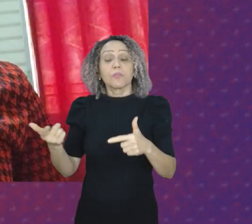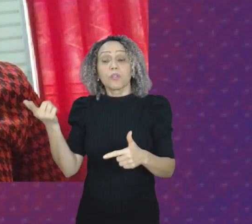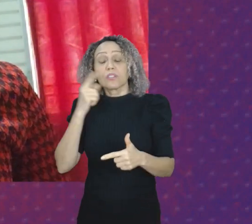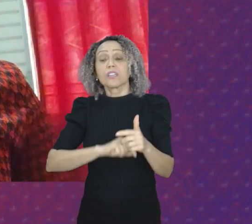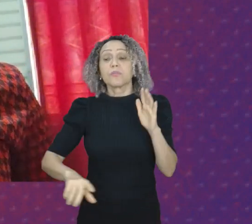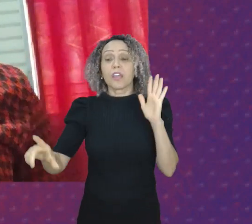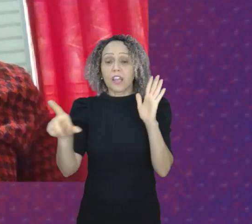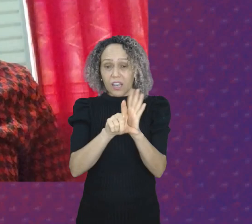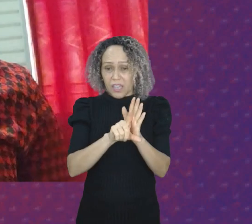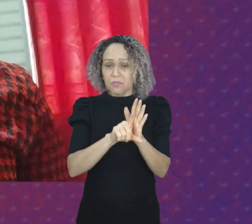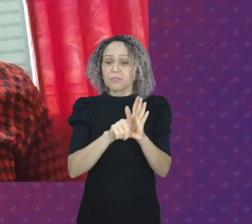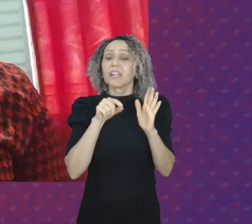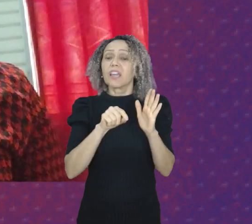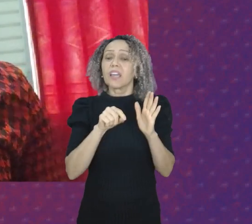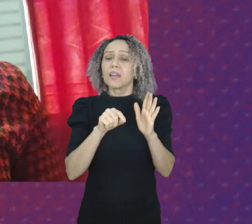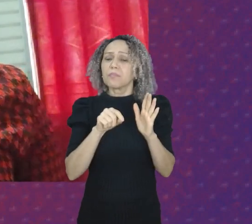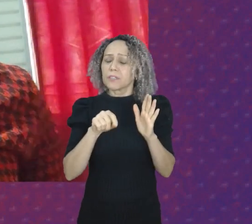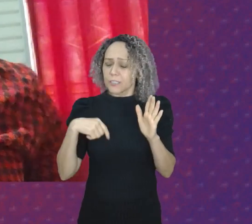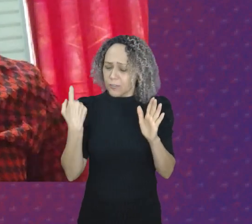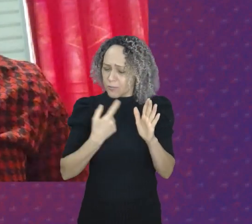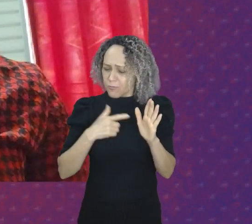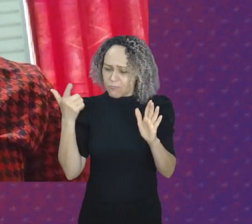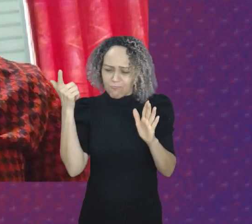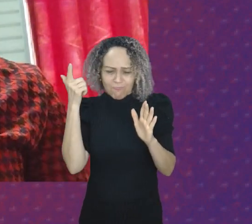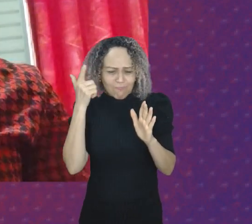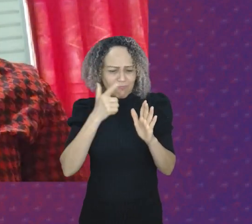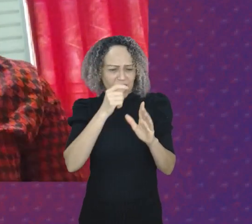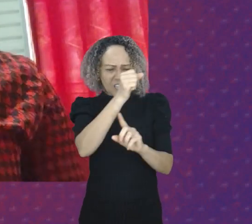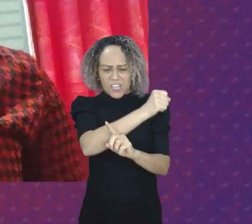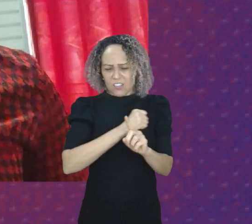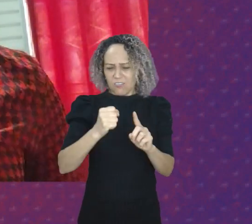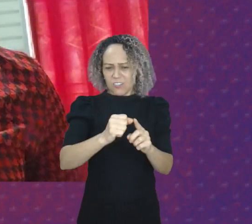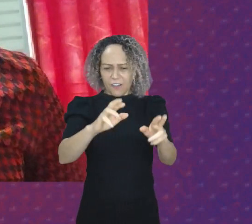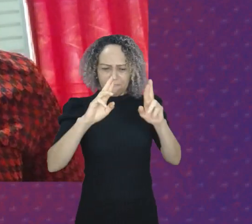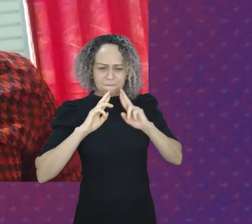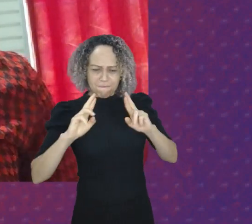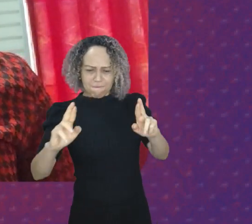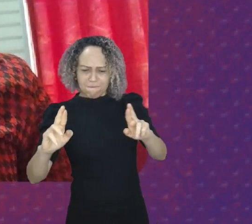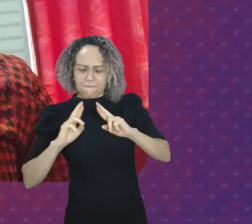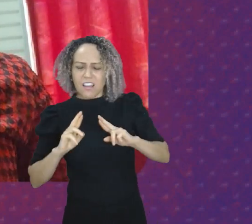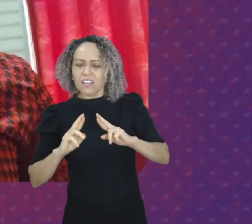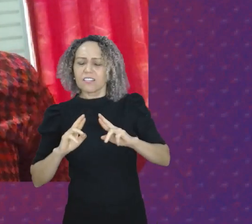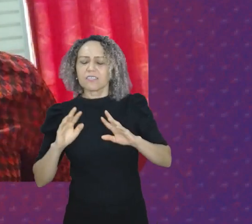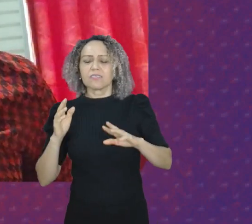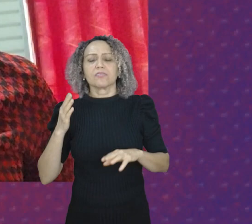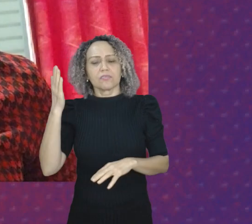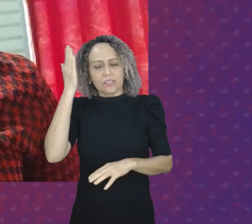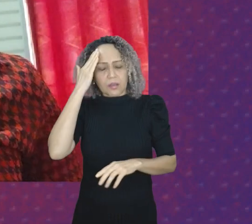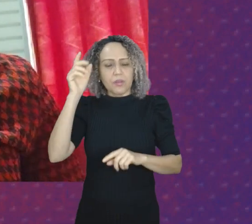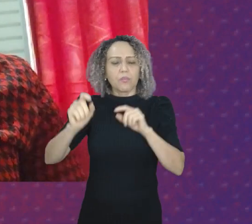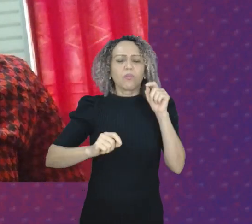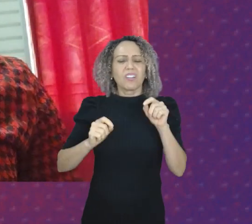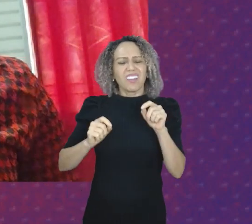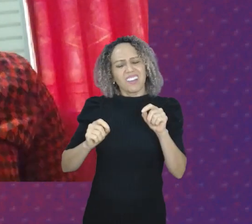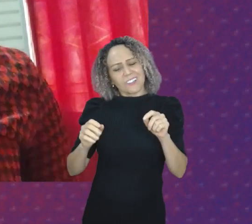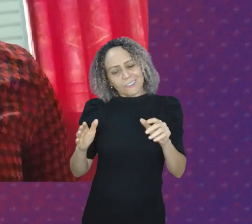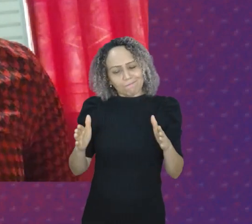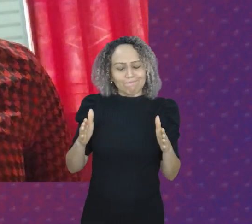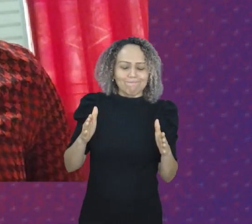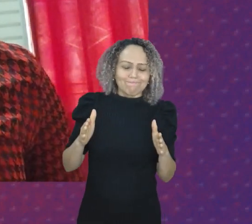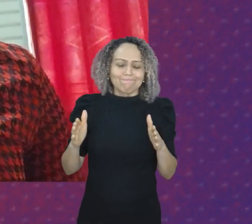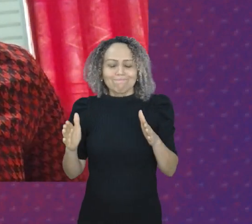sociedade. Sei que é uma realidade, a gente sabe também que é uma realidade que ainda está